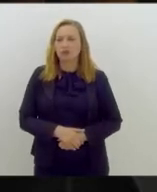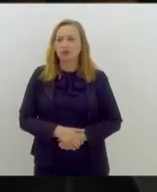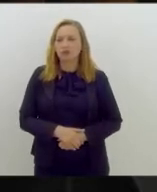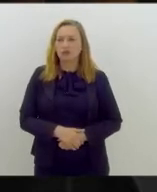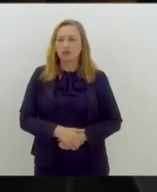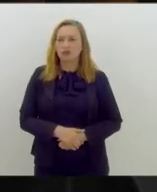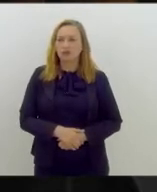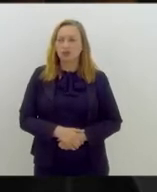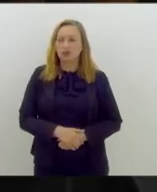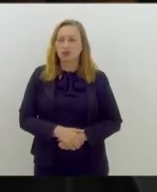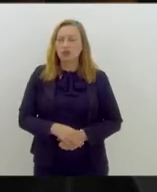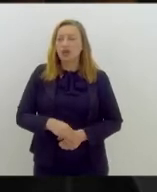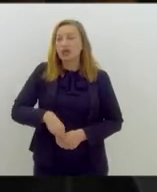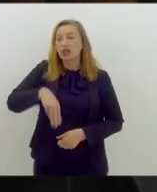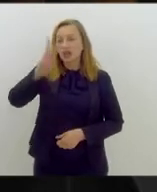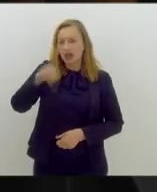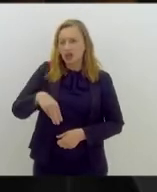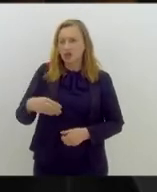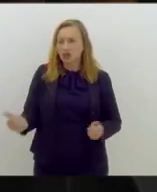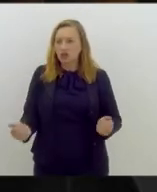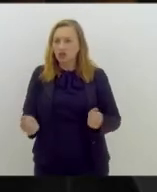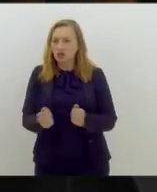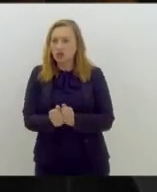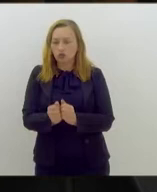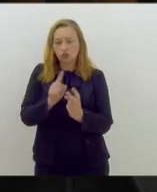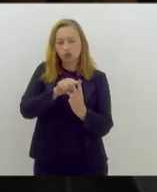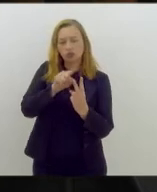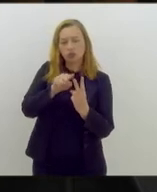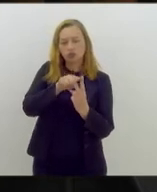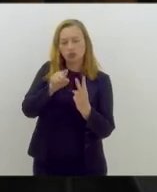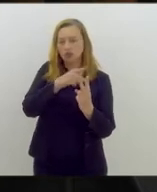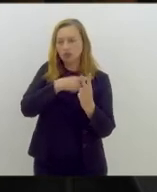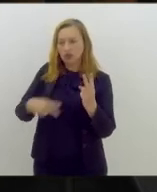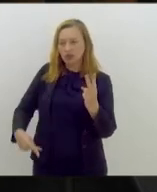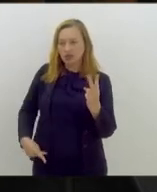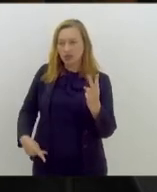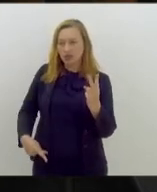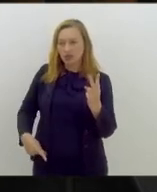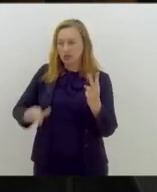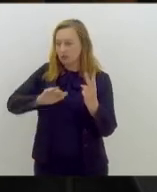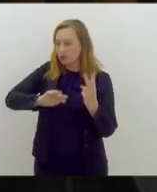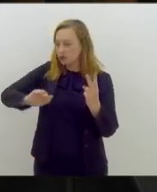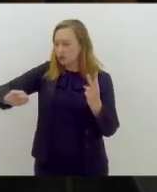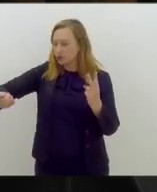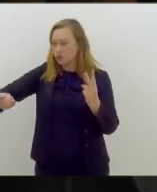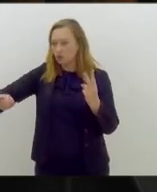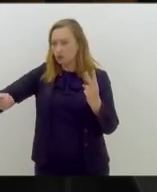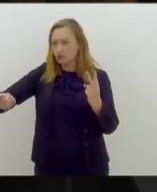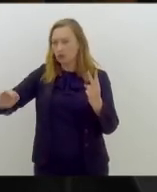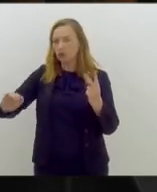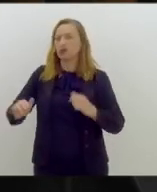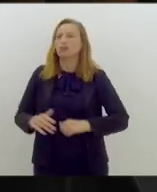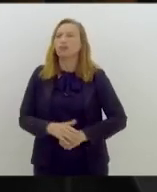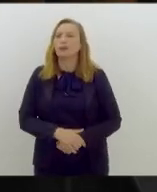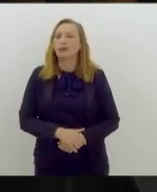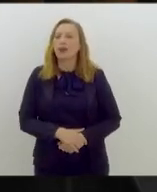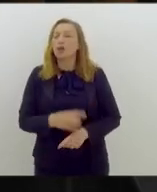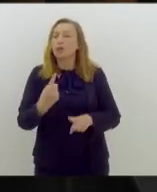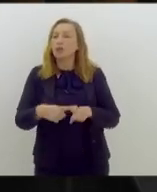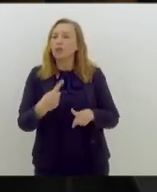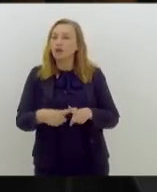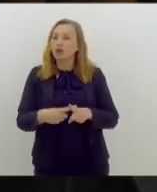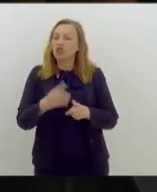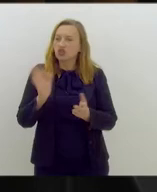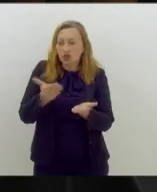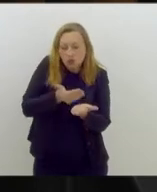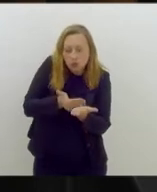polo ou no outro ficou absolutamente espremido porque desde